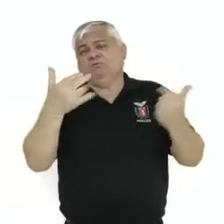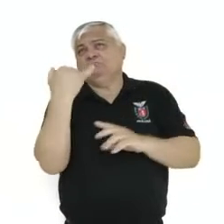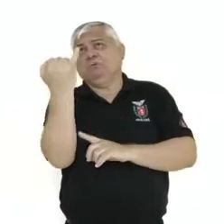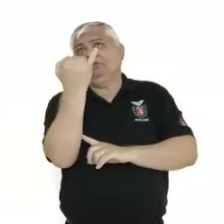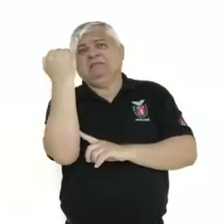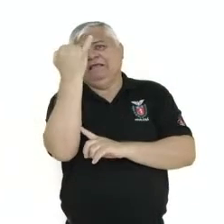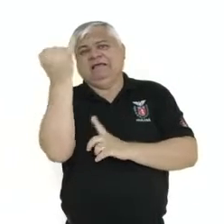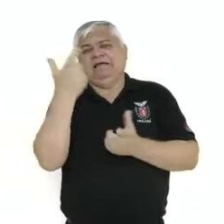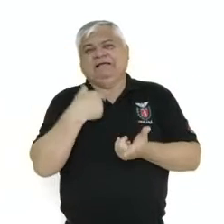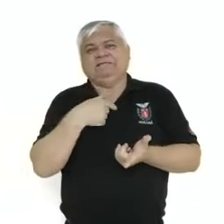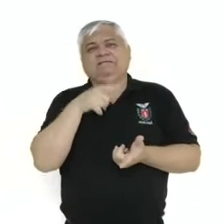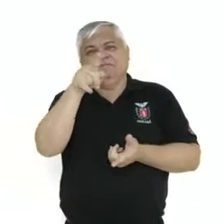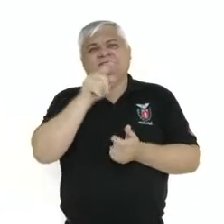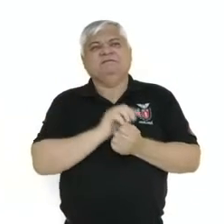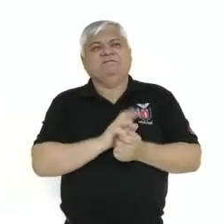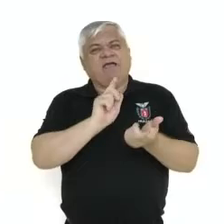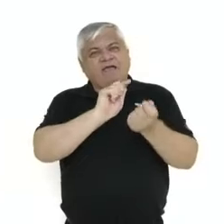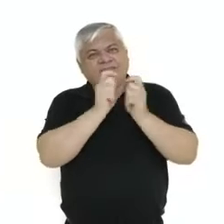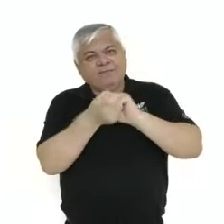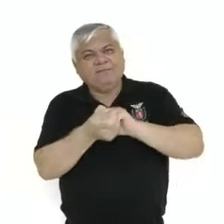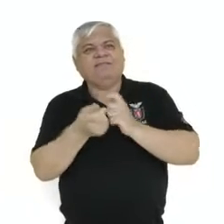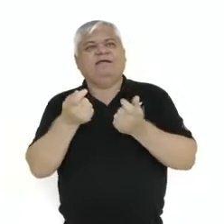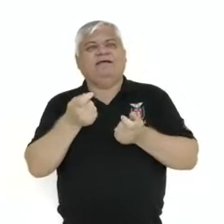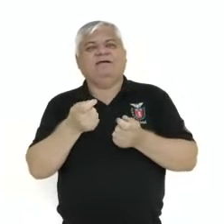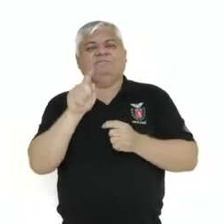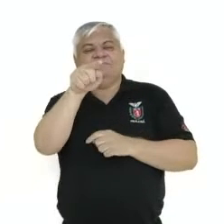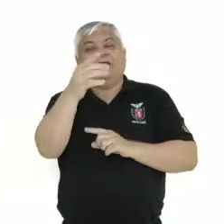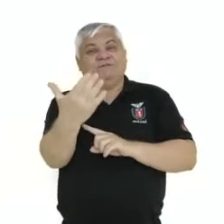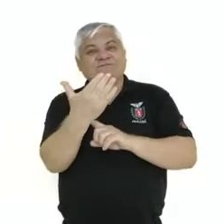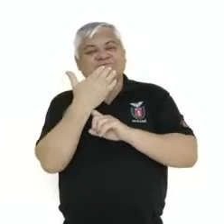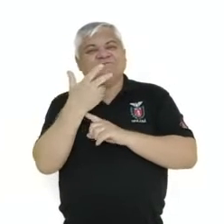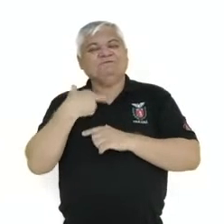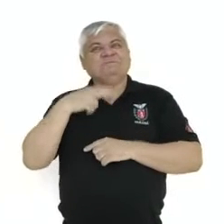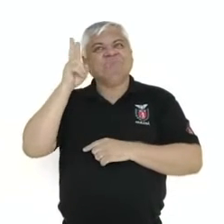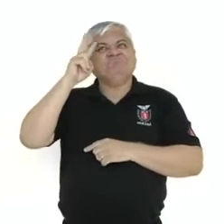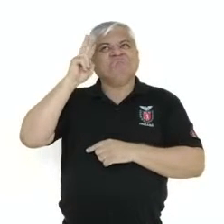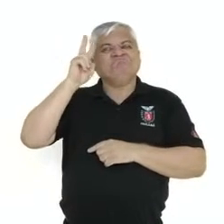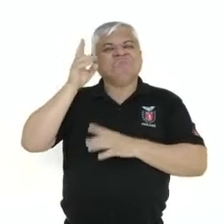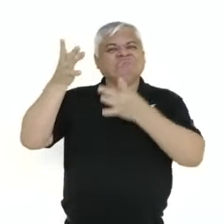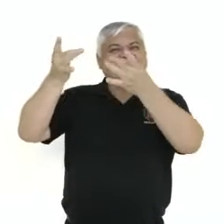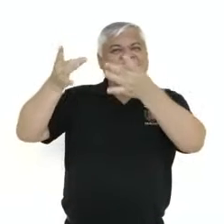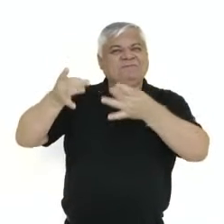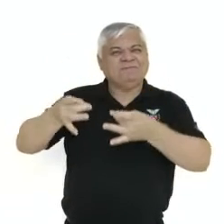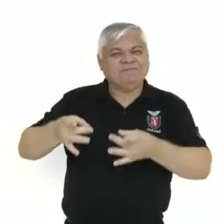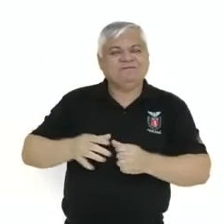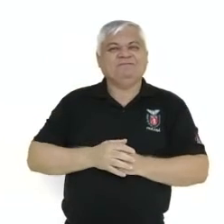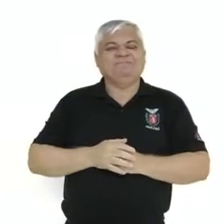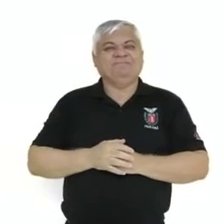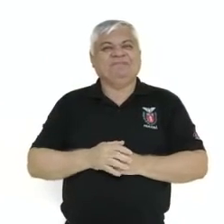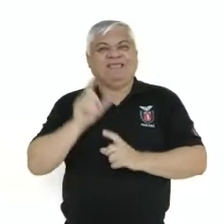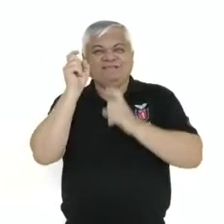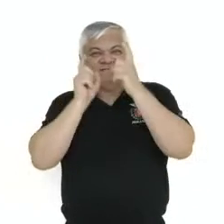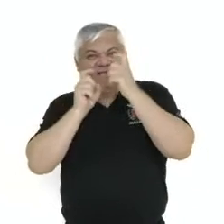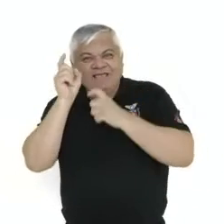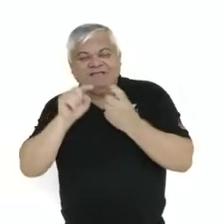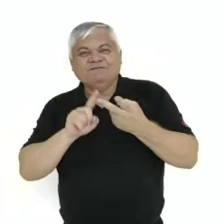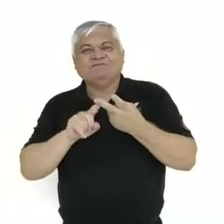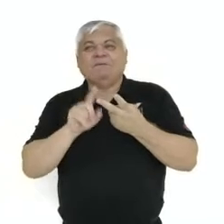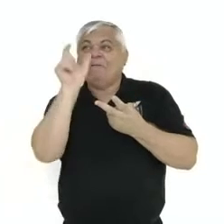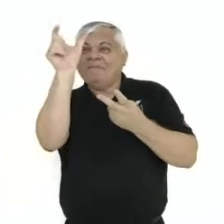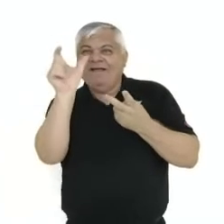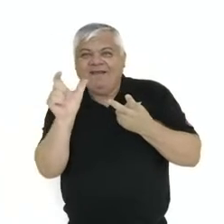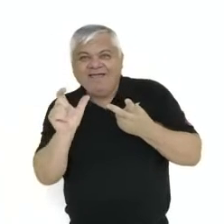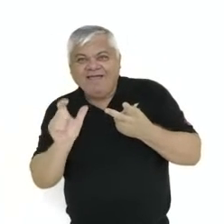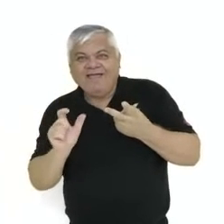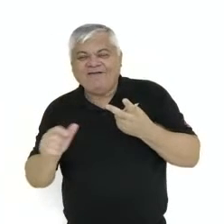que sirvam, né, que possam servir de inspiração para definir as expressões gestuais, as palavras para